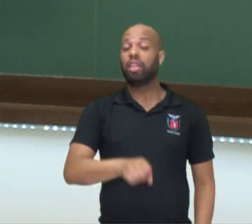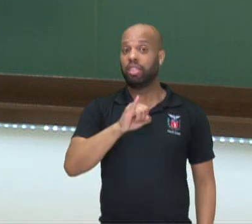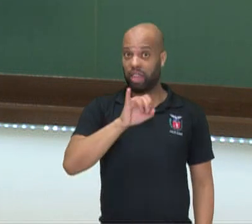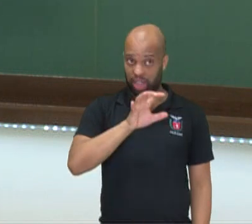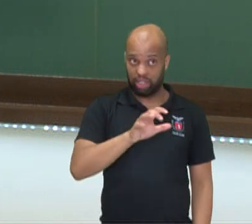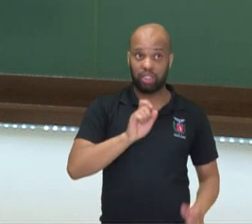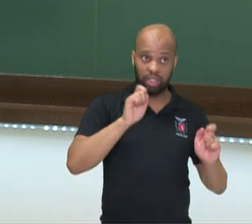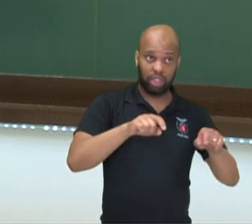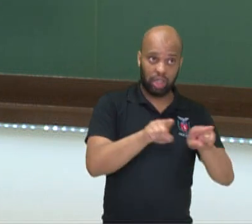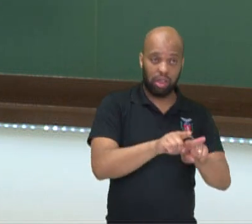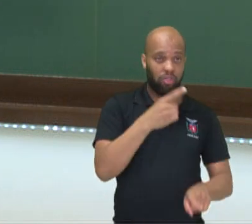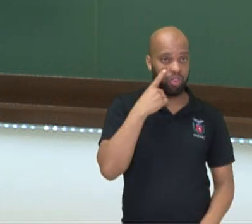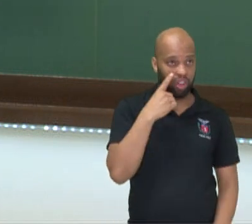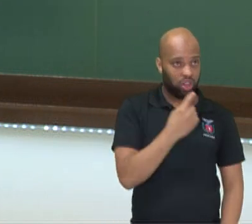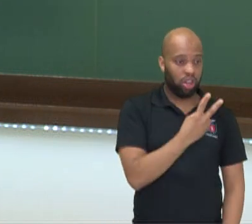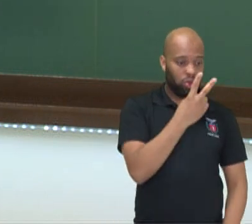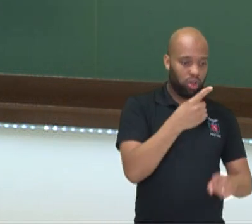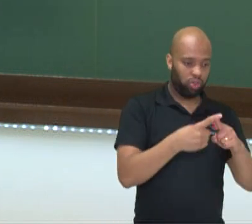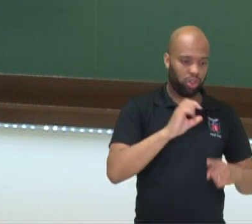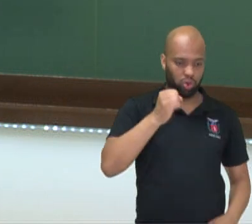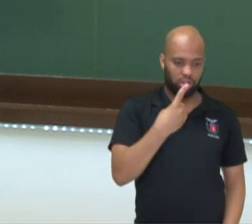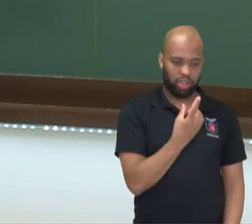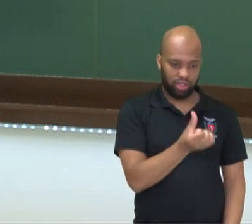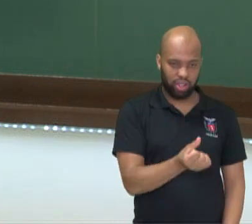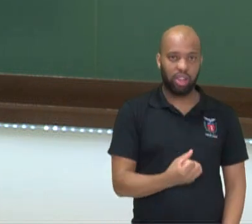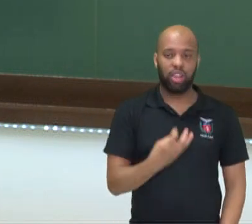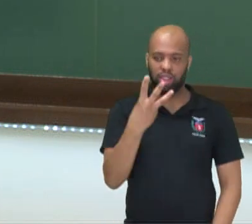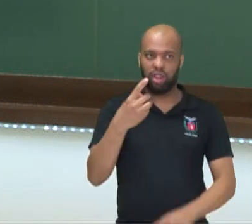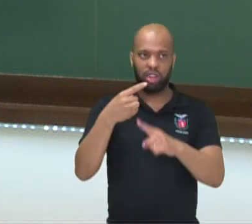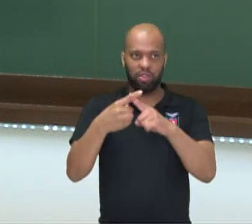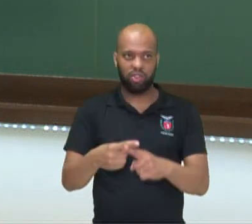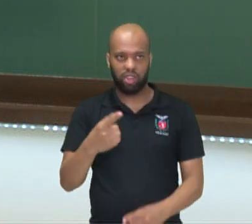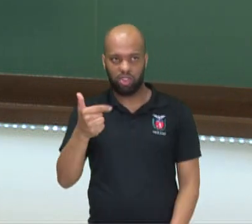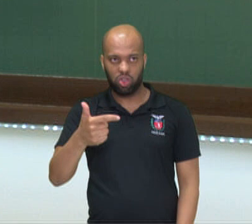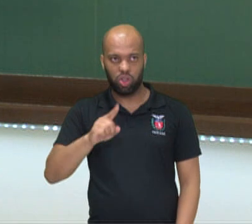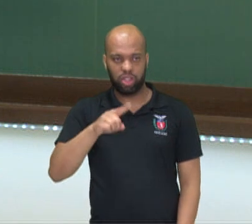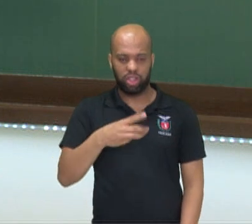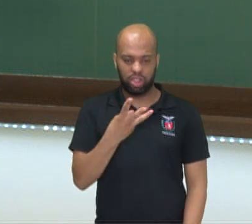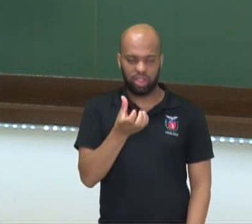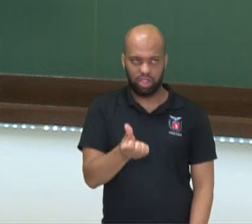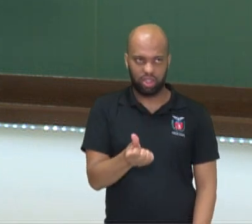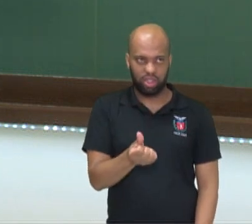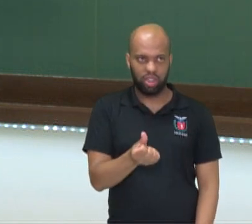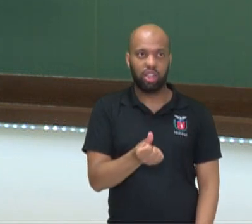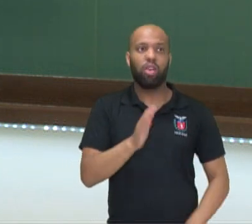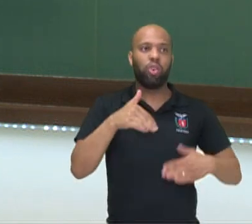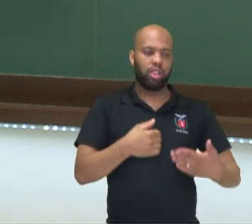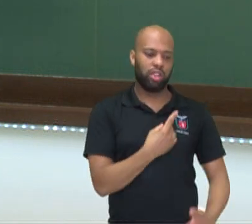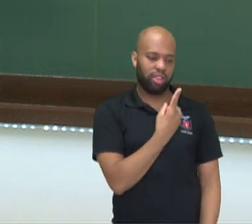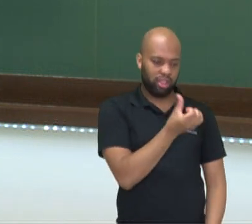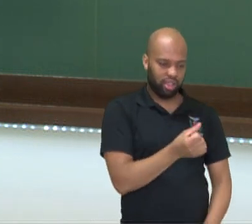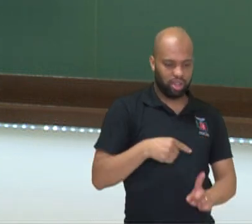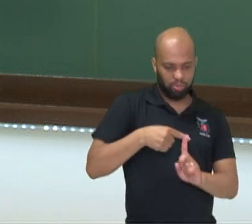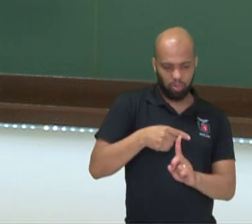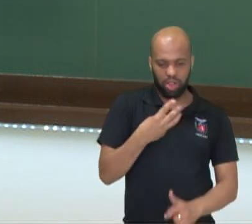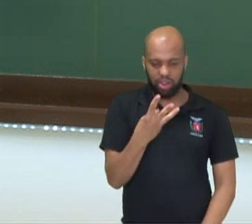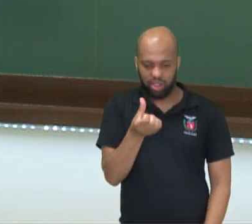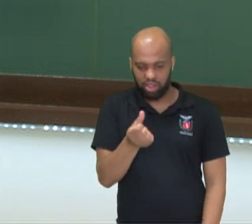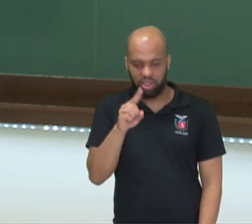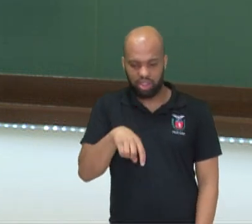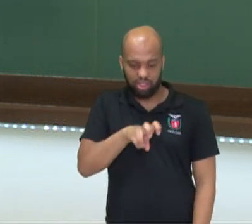2 vezes 8 é 16, 3 vezes 12 é 36. 16 mais 36